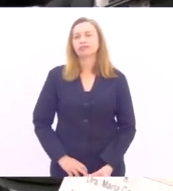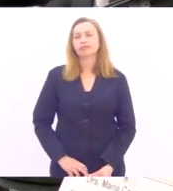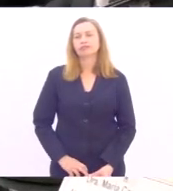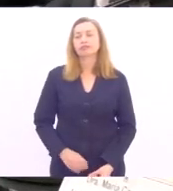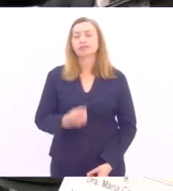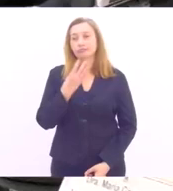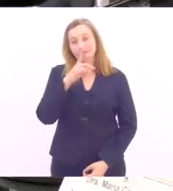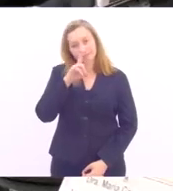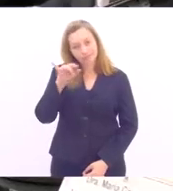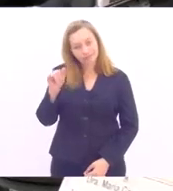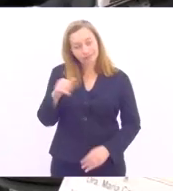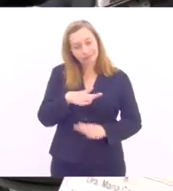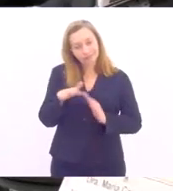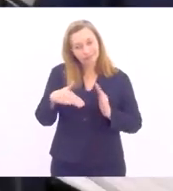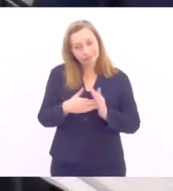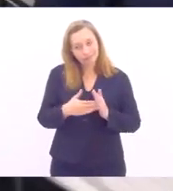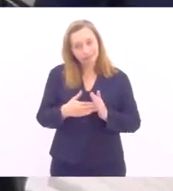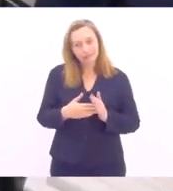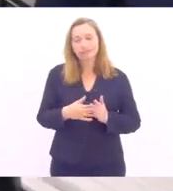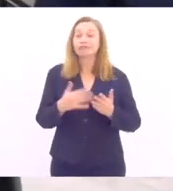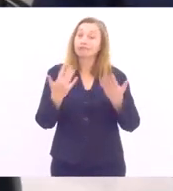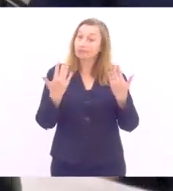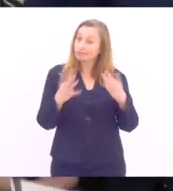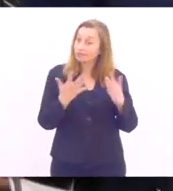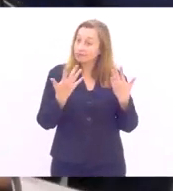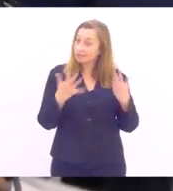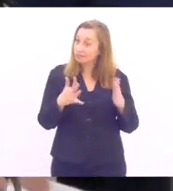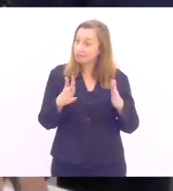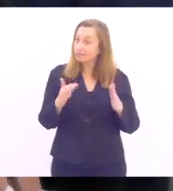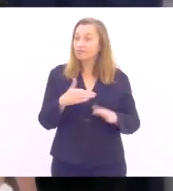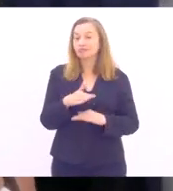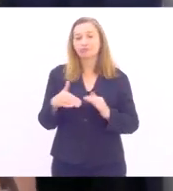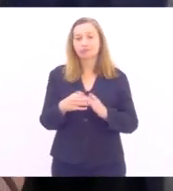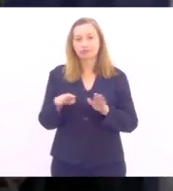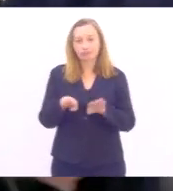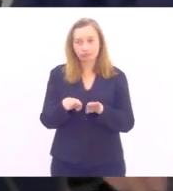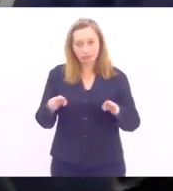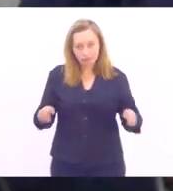Tá bom. Bom dia a todos e a todas. Cumprimentando a toda a mesa.